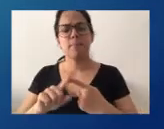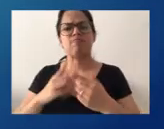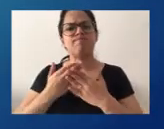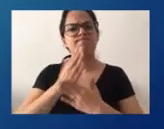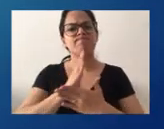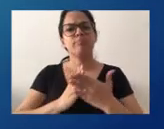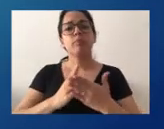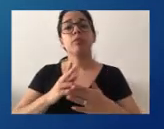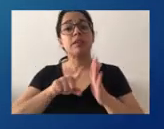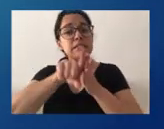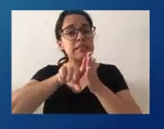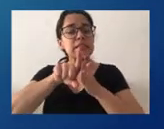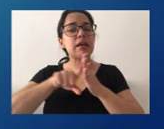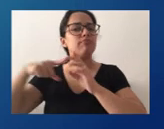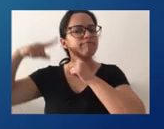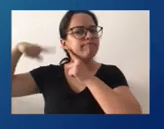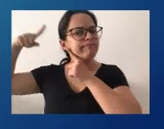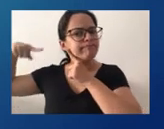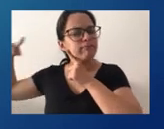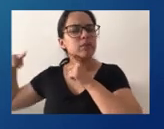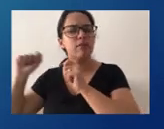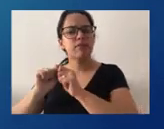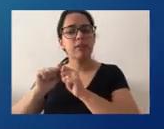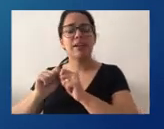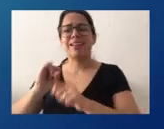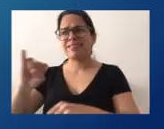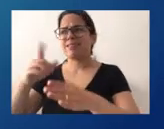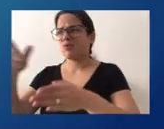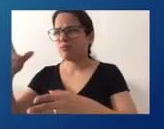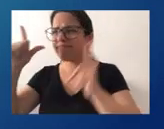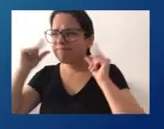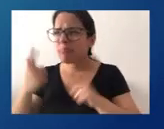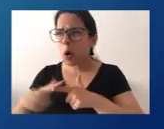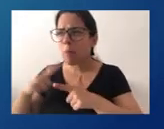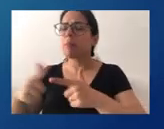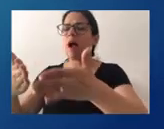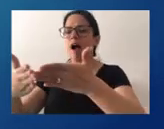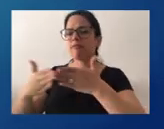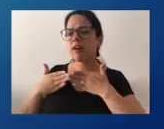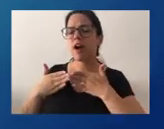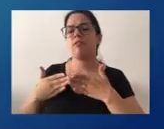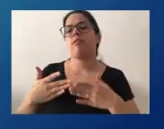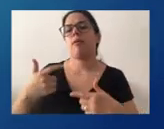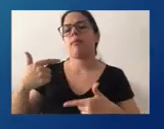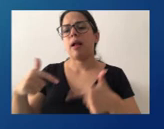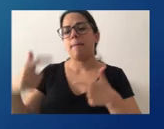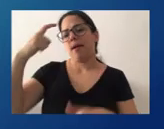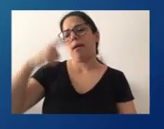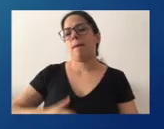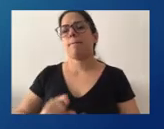audiométricos periódicos, né, afastamento do local de trabalho, revezamento, então, às vezes, revezamento naquele local que gera muito